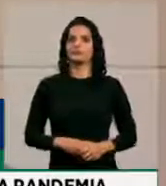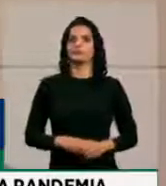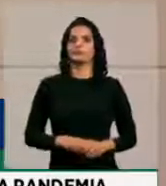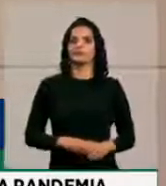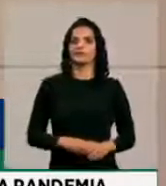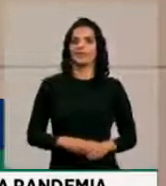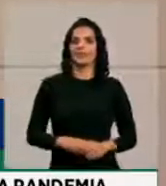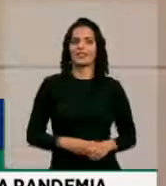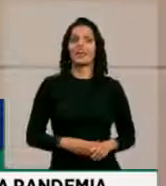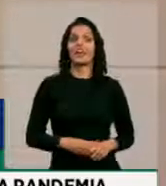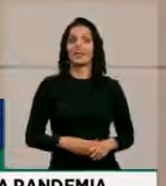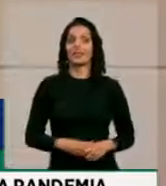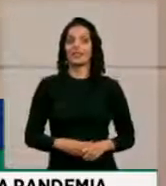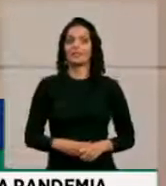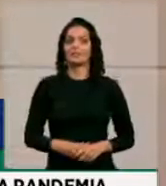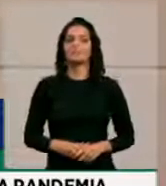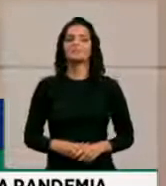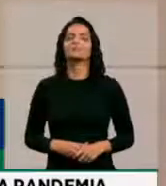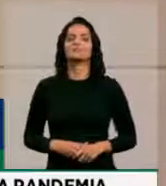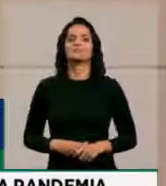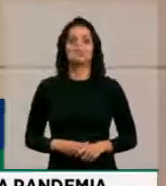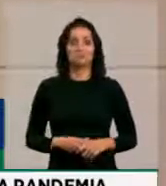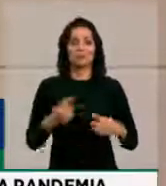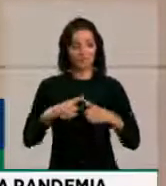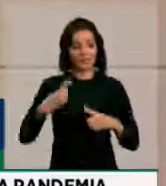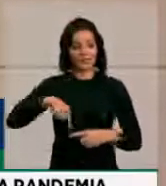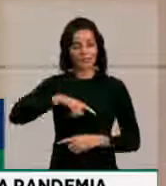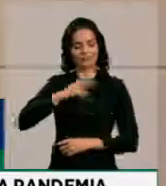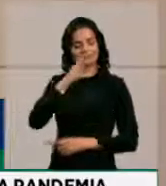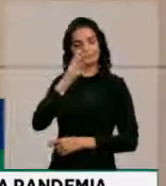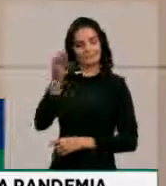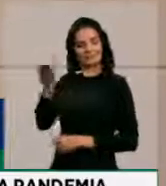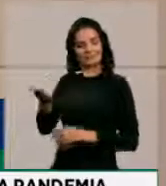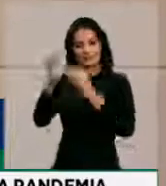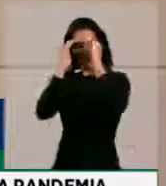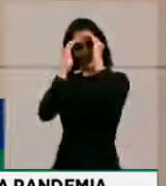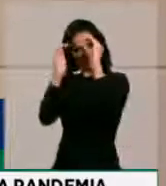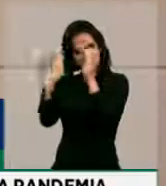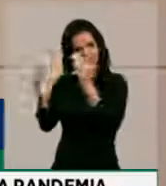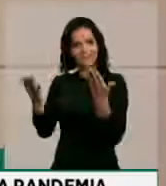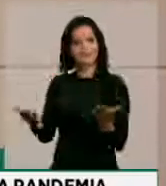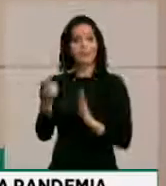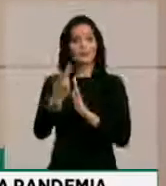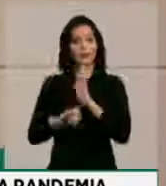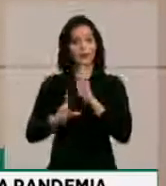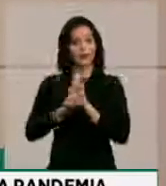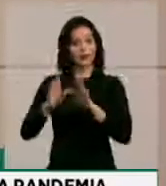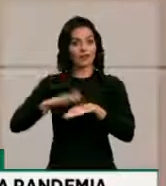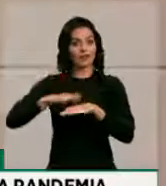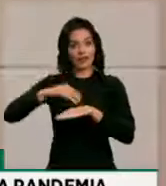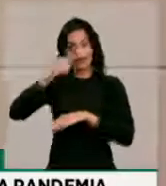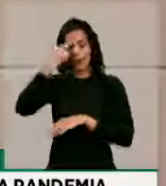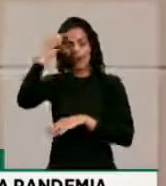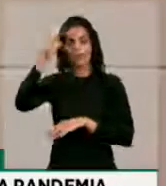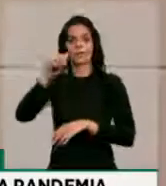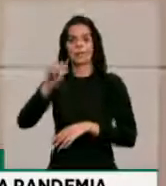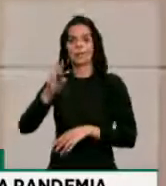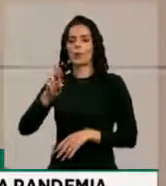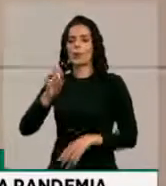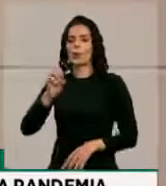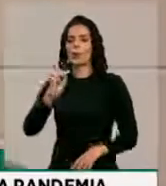uma pessoa a quem todos nós queremos muito bem, a quem admiramos e respeitamos, num projeto de lei de autoria da deputada Rosa